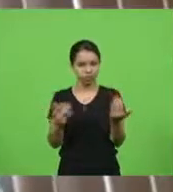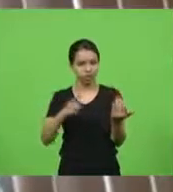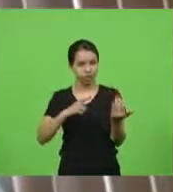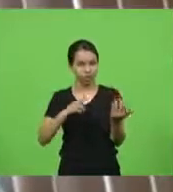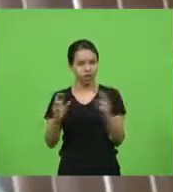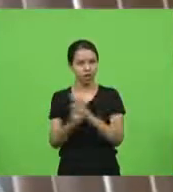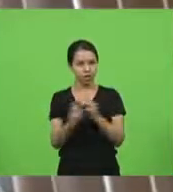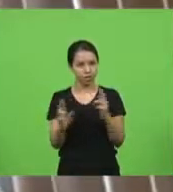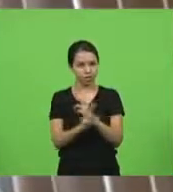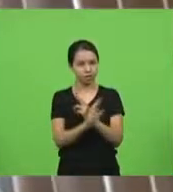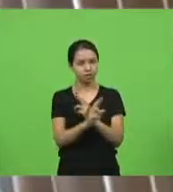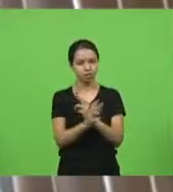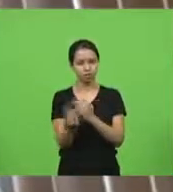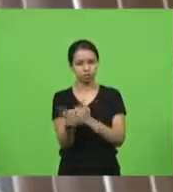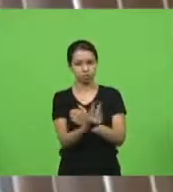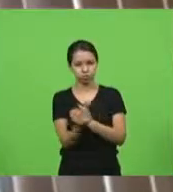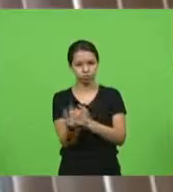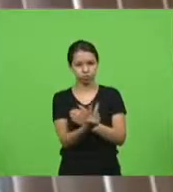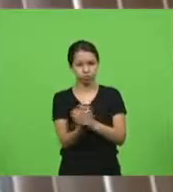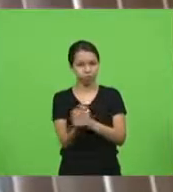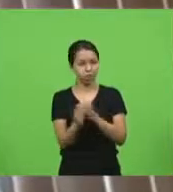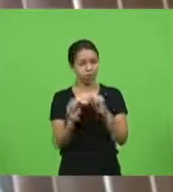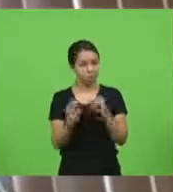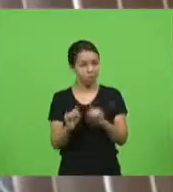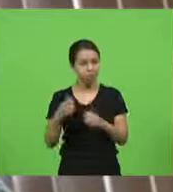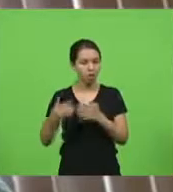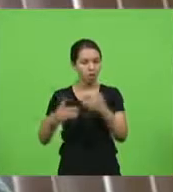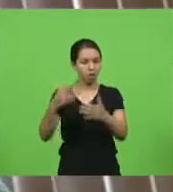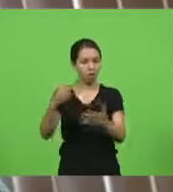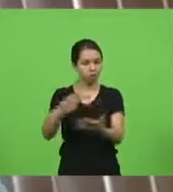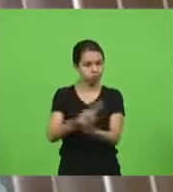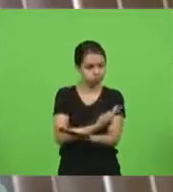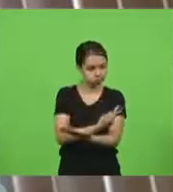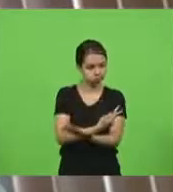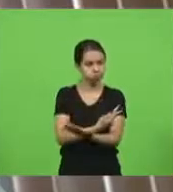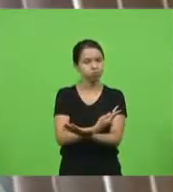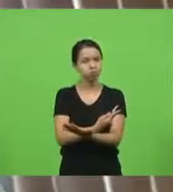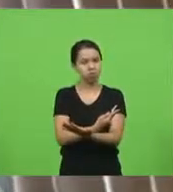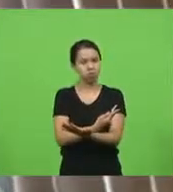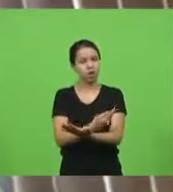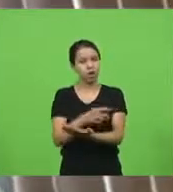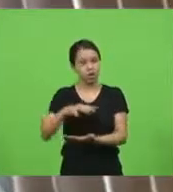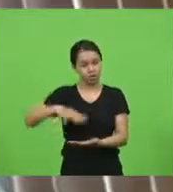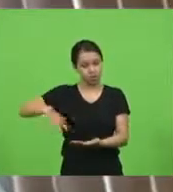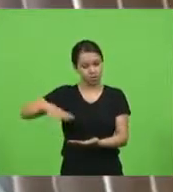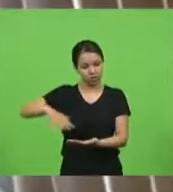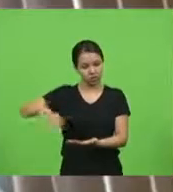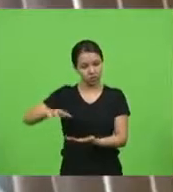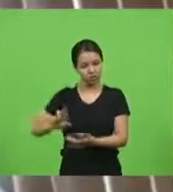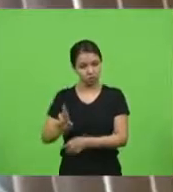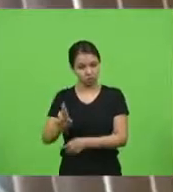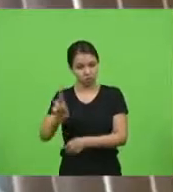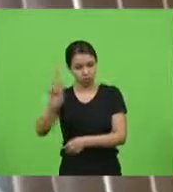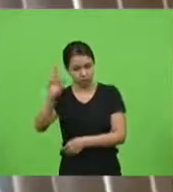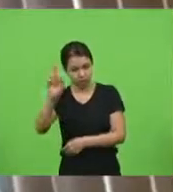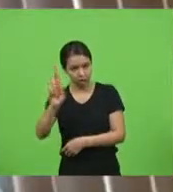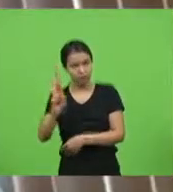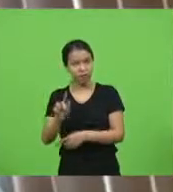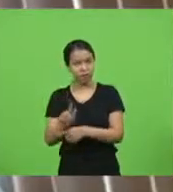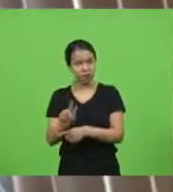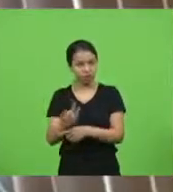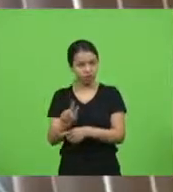erros dificilmente remediados a curto prazo, devendo o setor responsável pela gestão de pessoal da